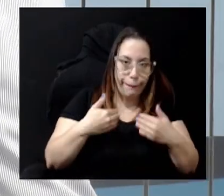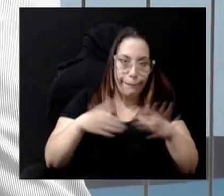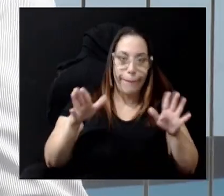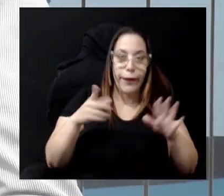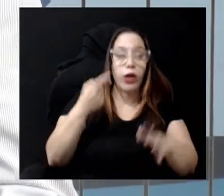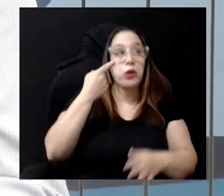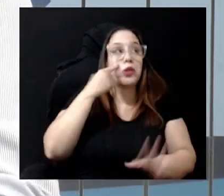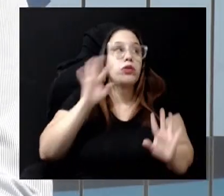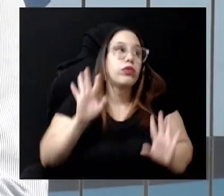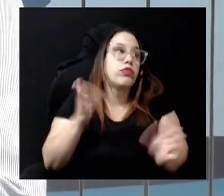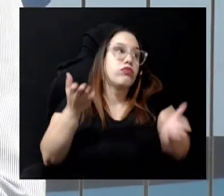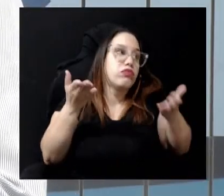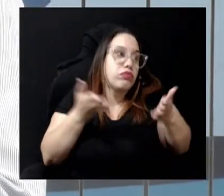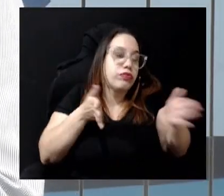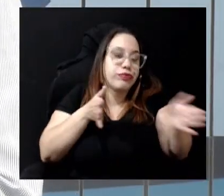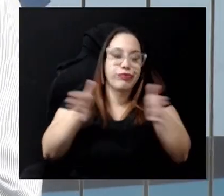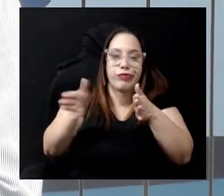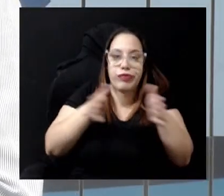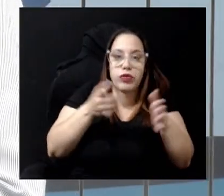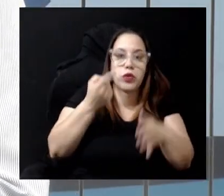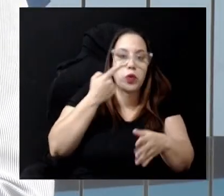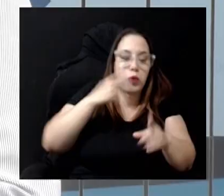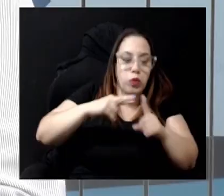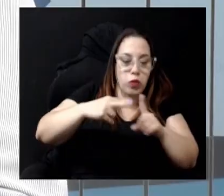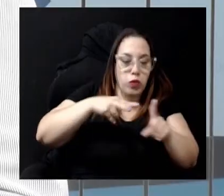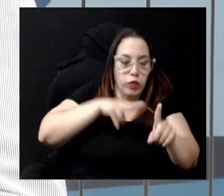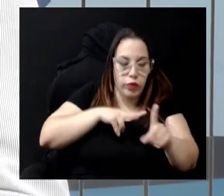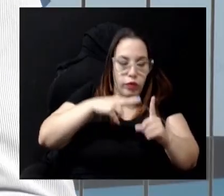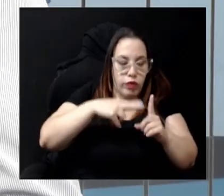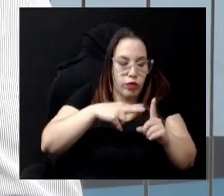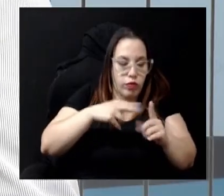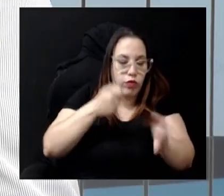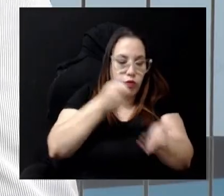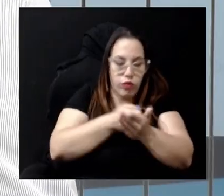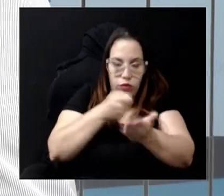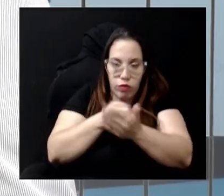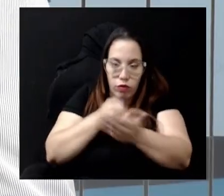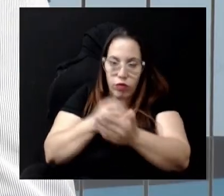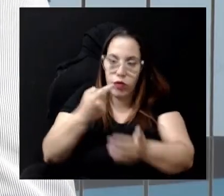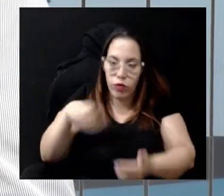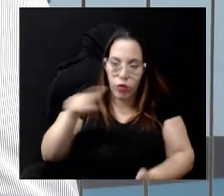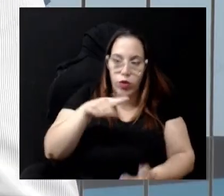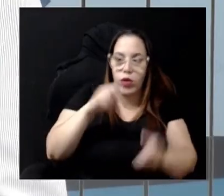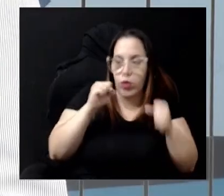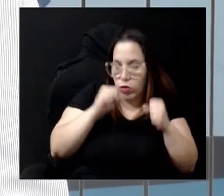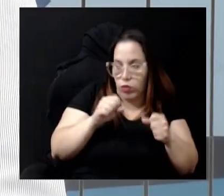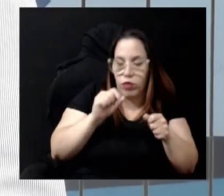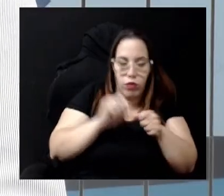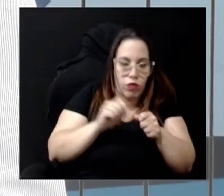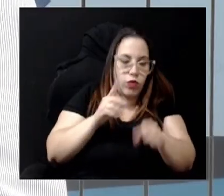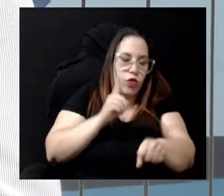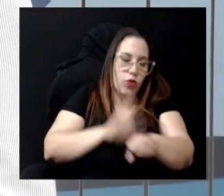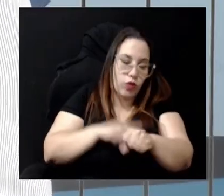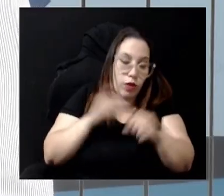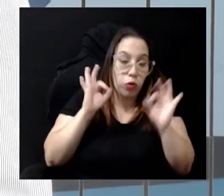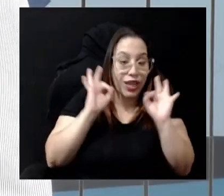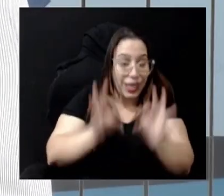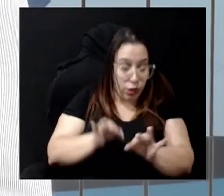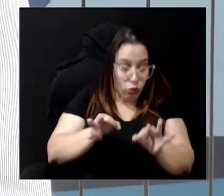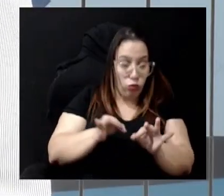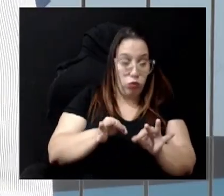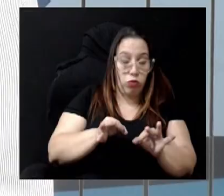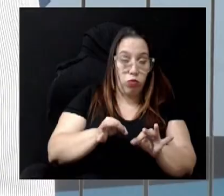Agora, caminhando do ponto de vista da aplicação disso, que isso possa ser feito com o tempo necessário para que as pessoas possam